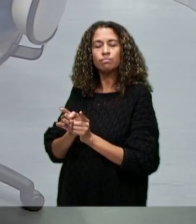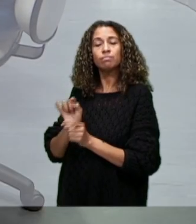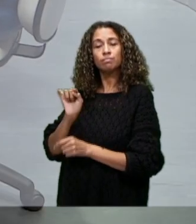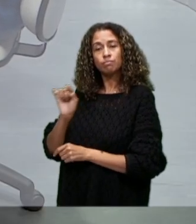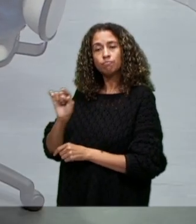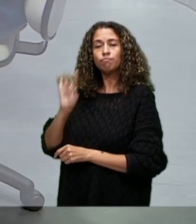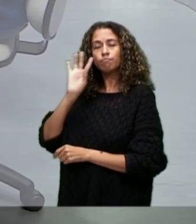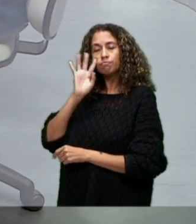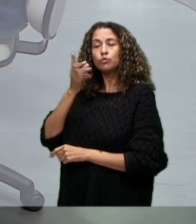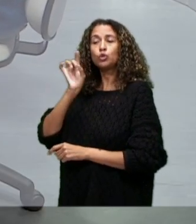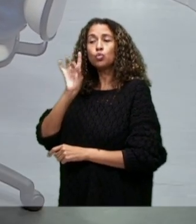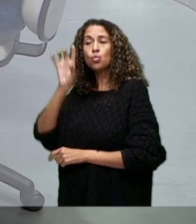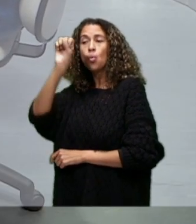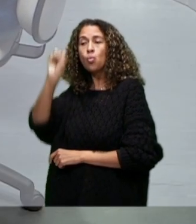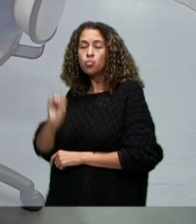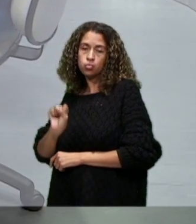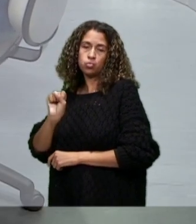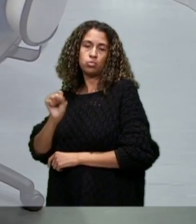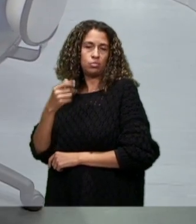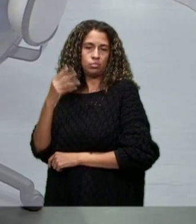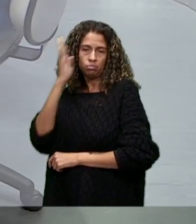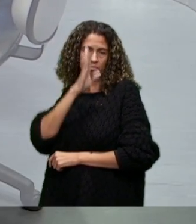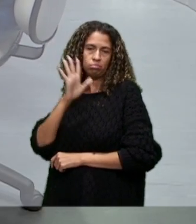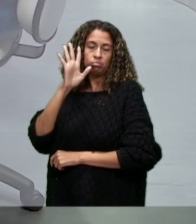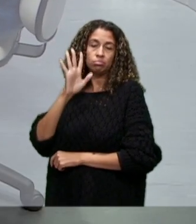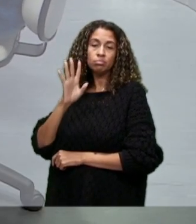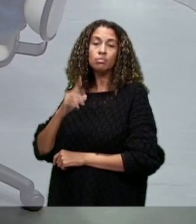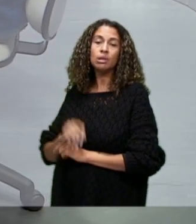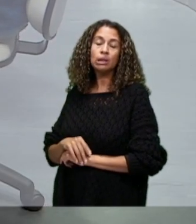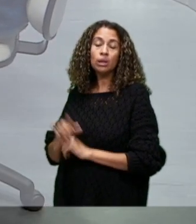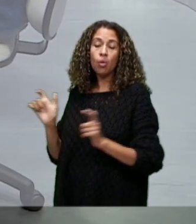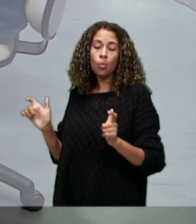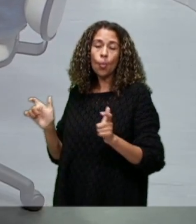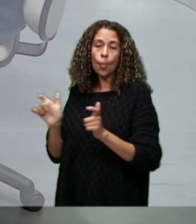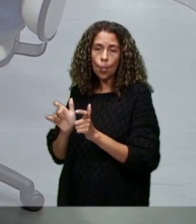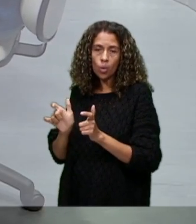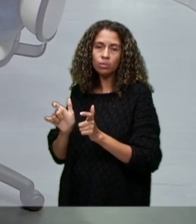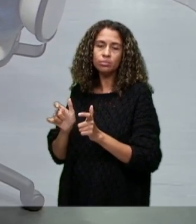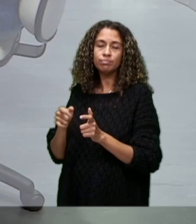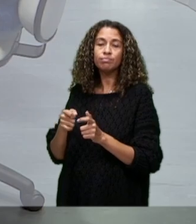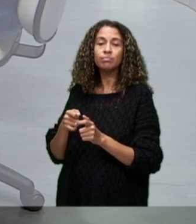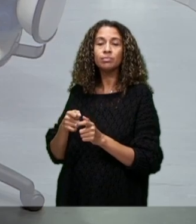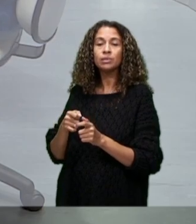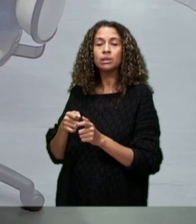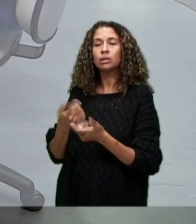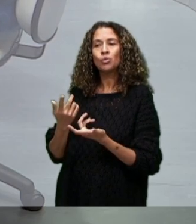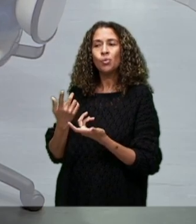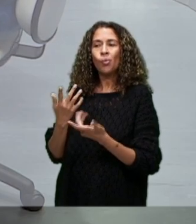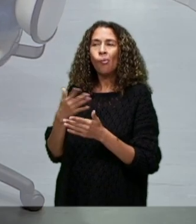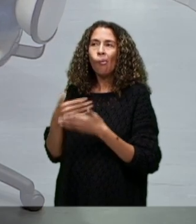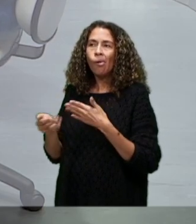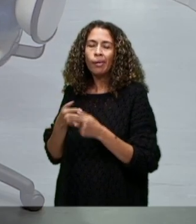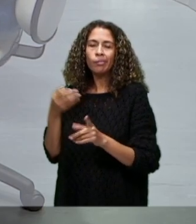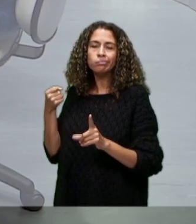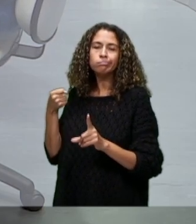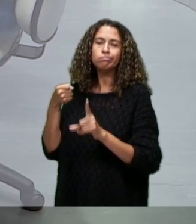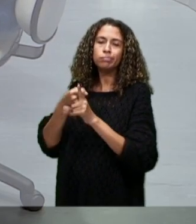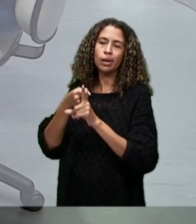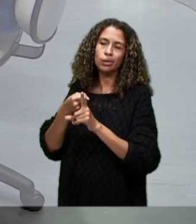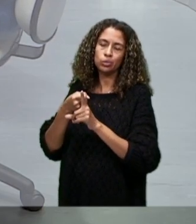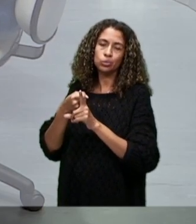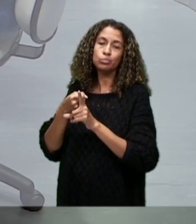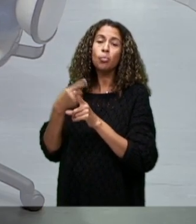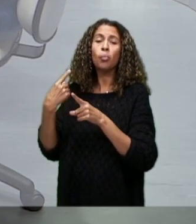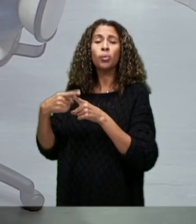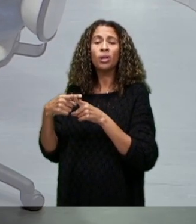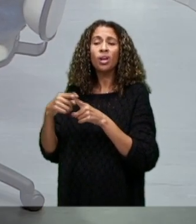ocorre na região sul-sudeste. E como ela tem uma distribuição pequena, então é isso, qualquer impacto, como são populações com uma